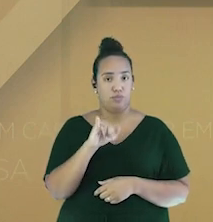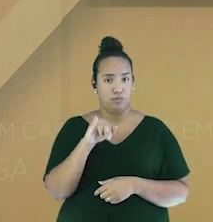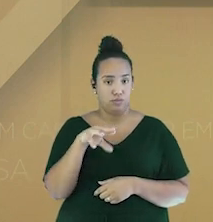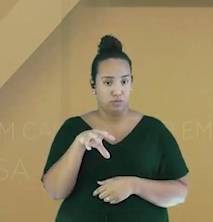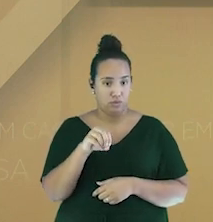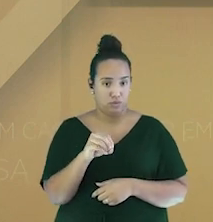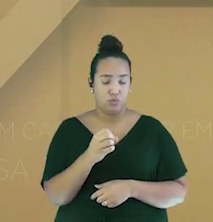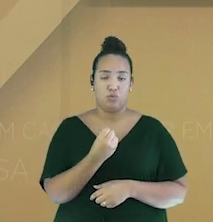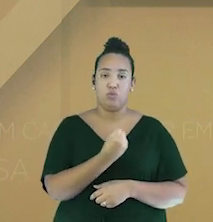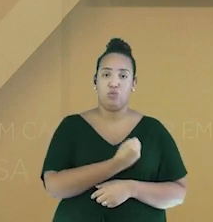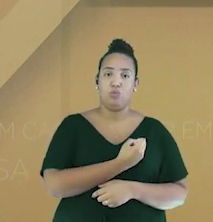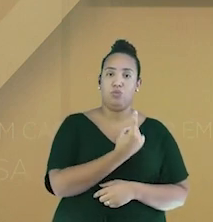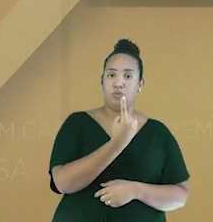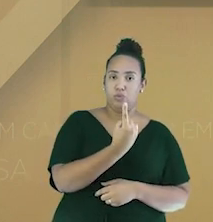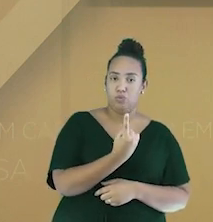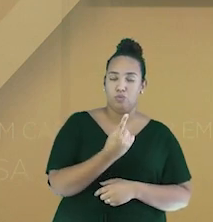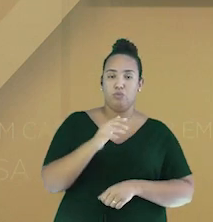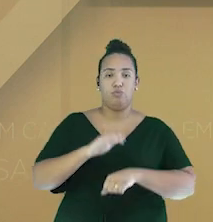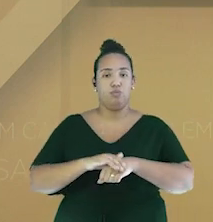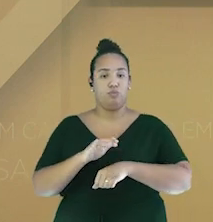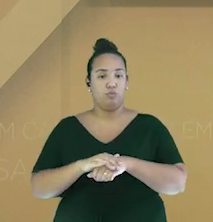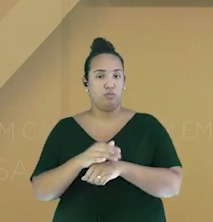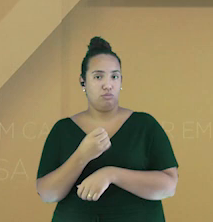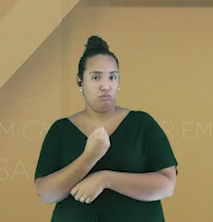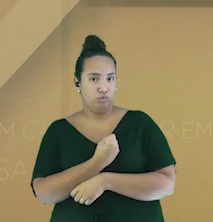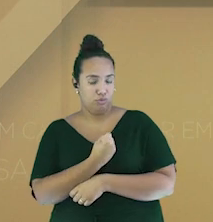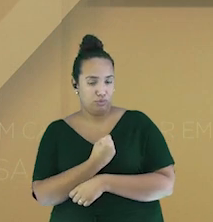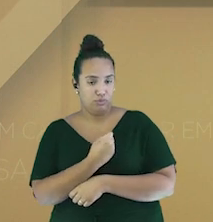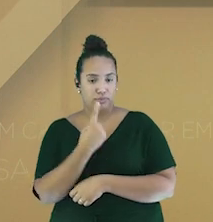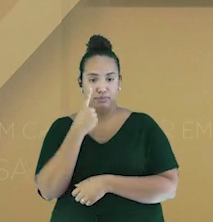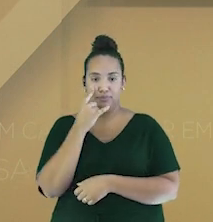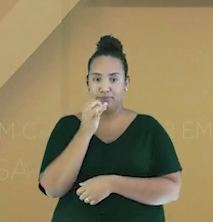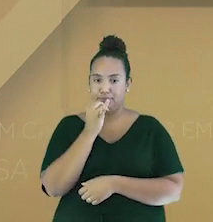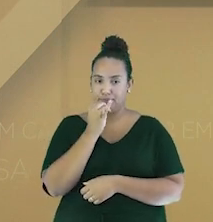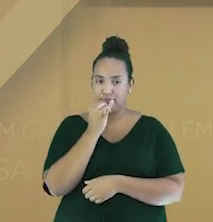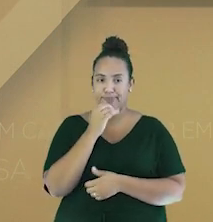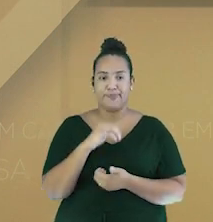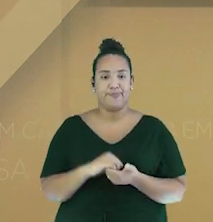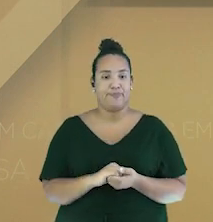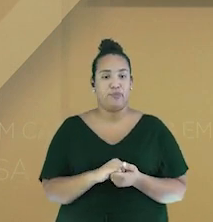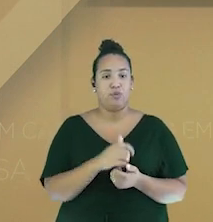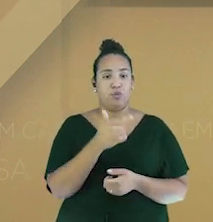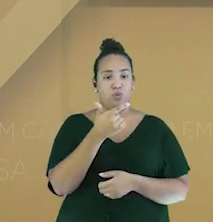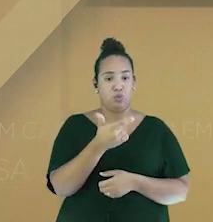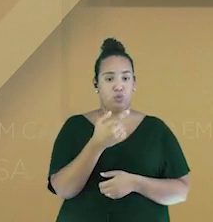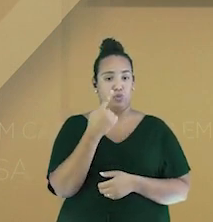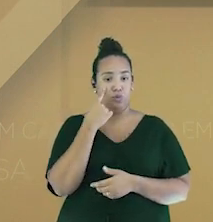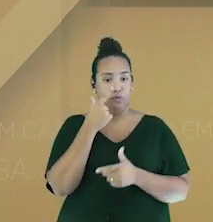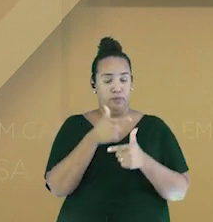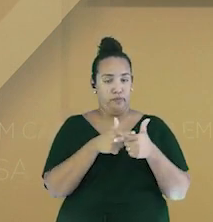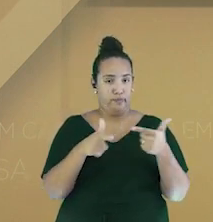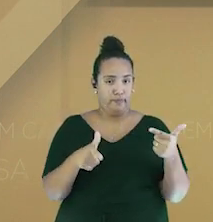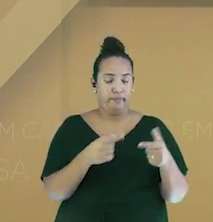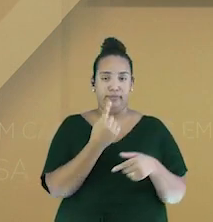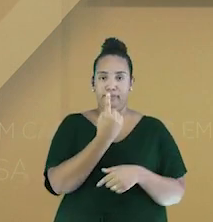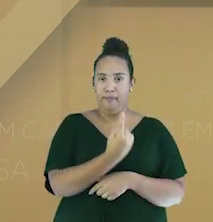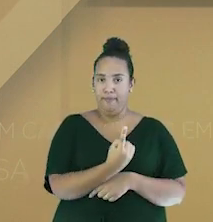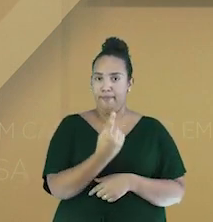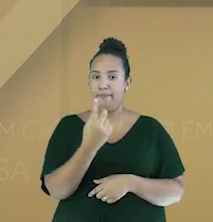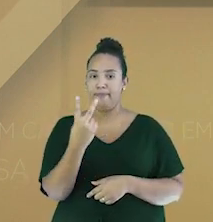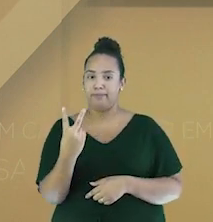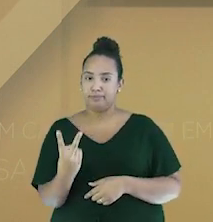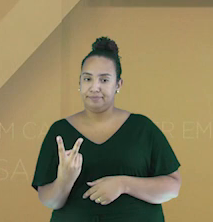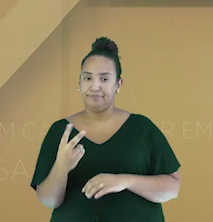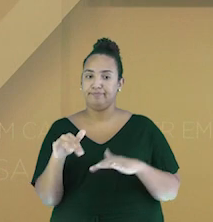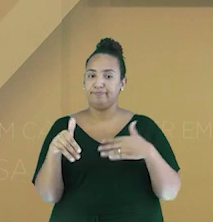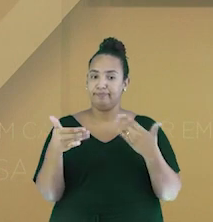1 e o próprio número. Vamos ver um exemplo. Os divisores do 2 são 1 e 2. Logo,